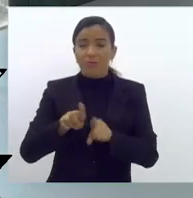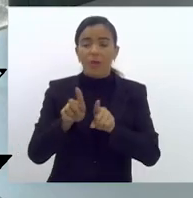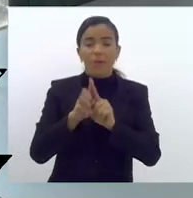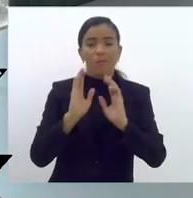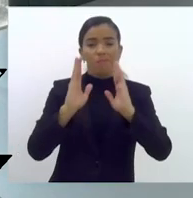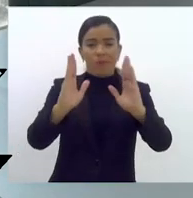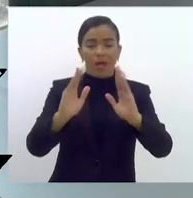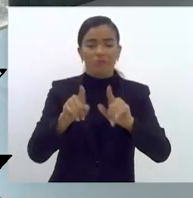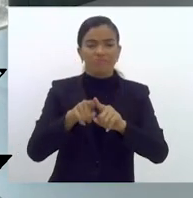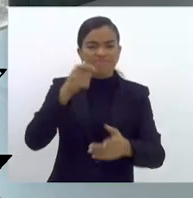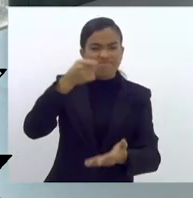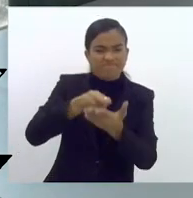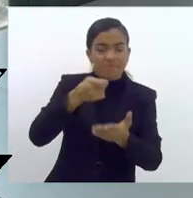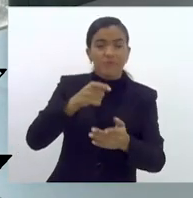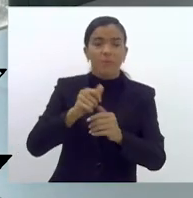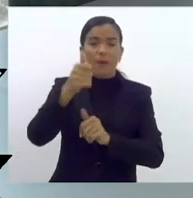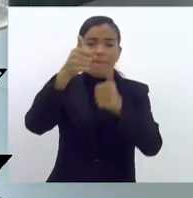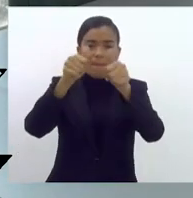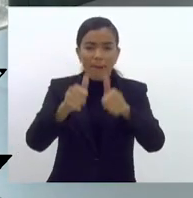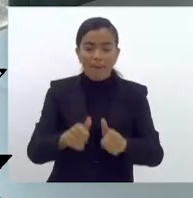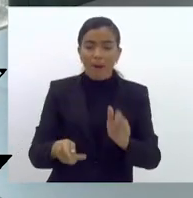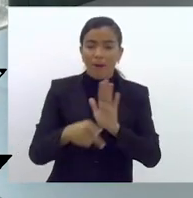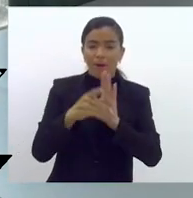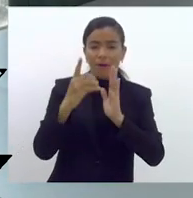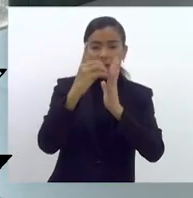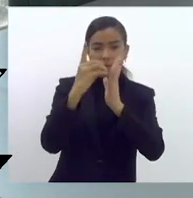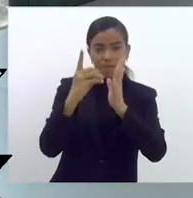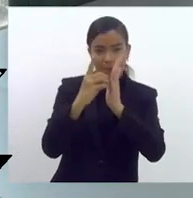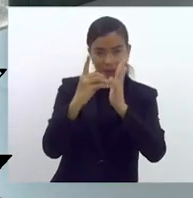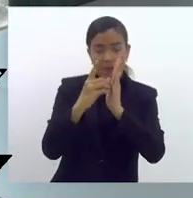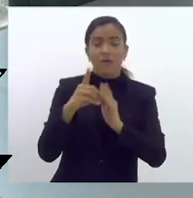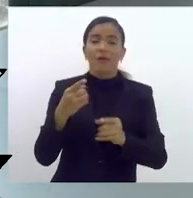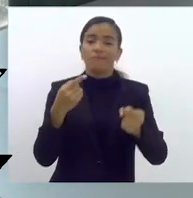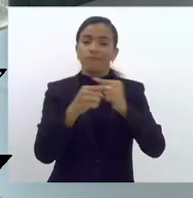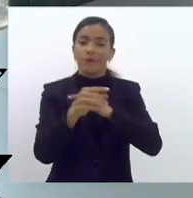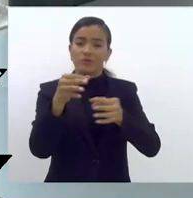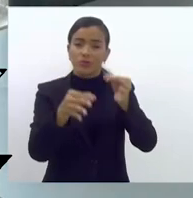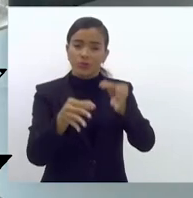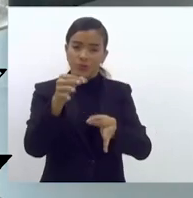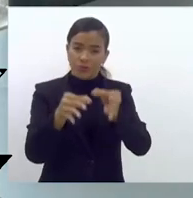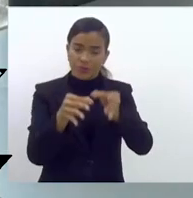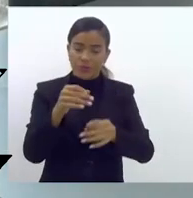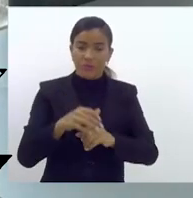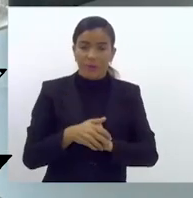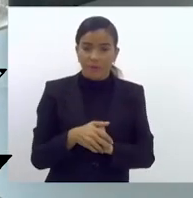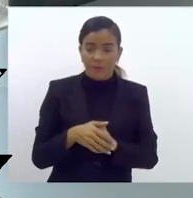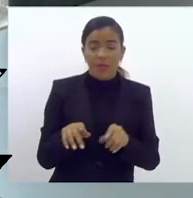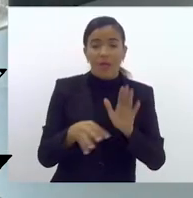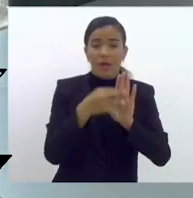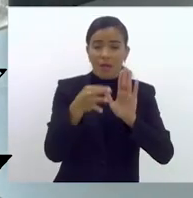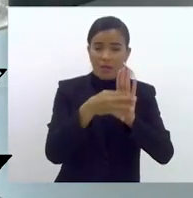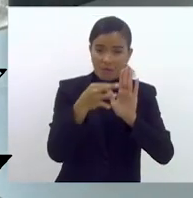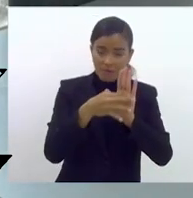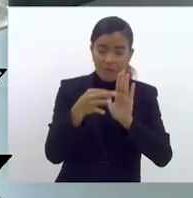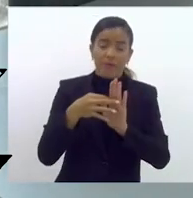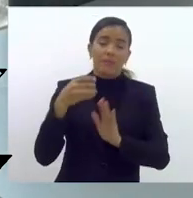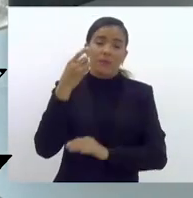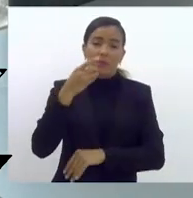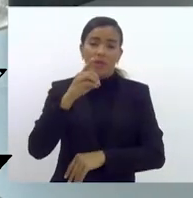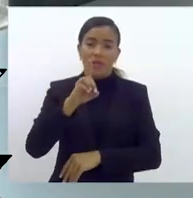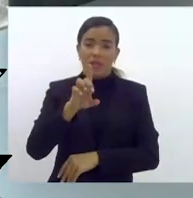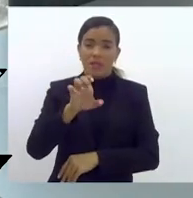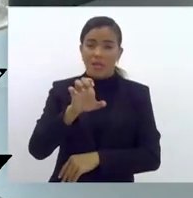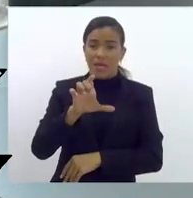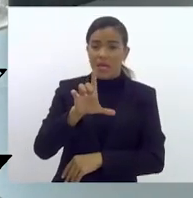cumprimento de exigências vistorias do Detran parecendo pela injusticidade o parecendo o deputado delaroli